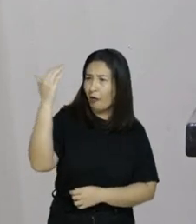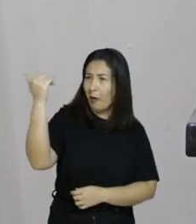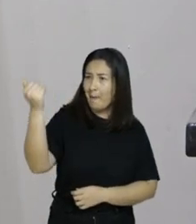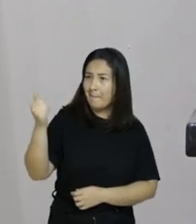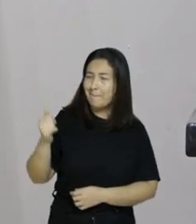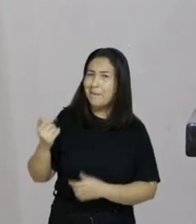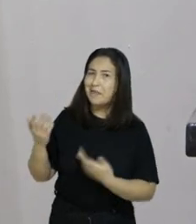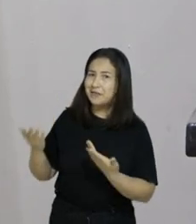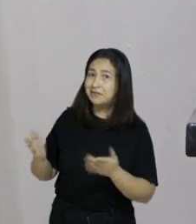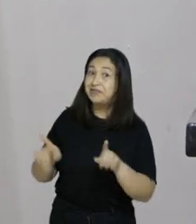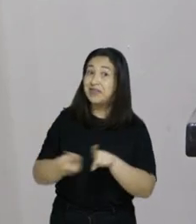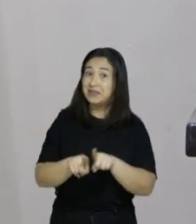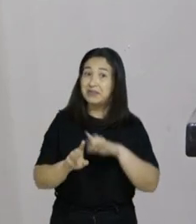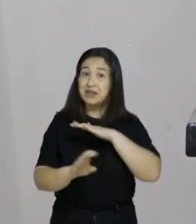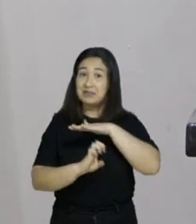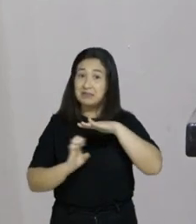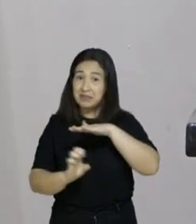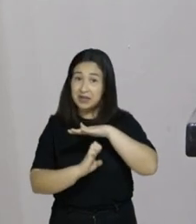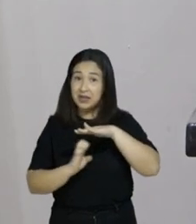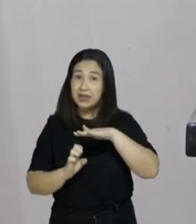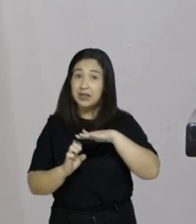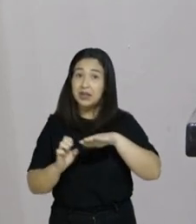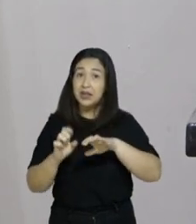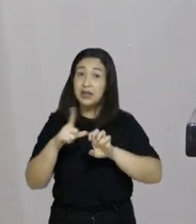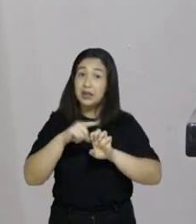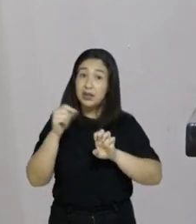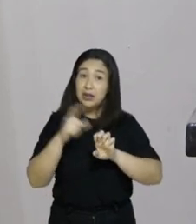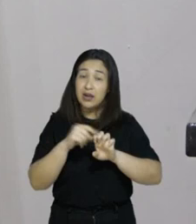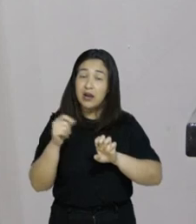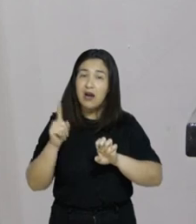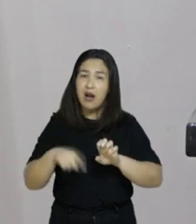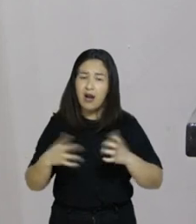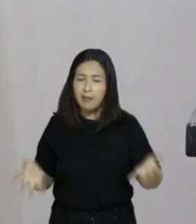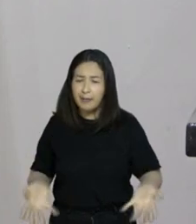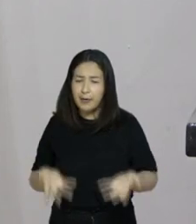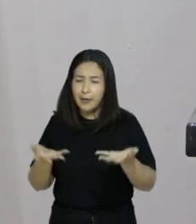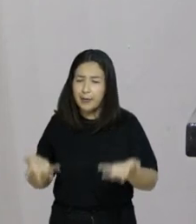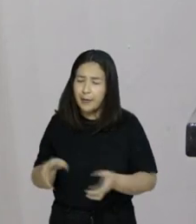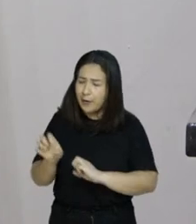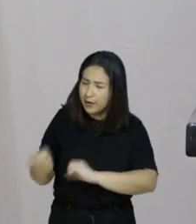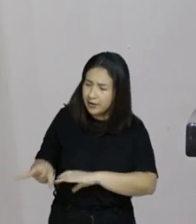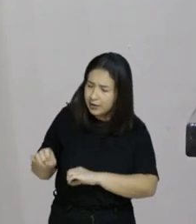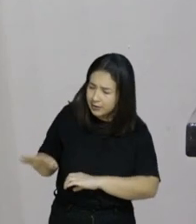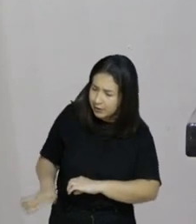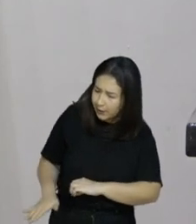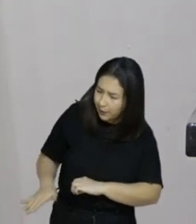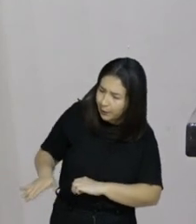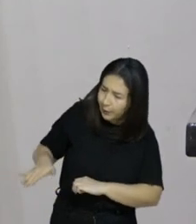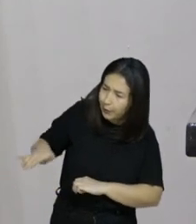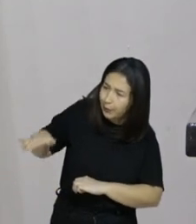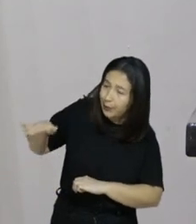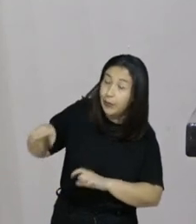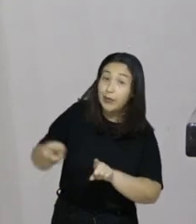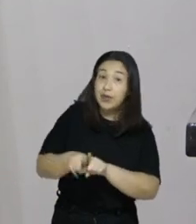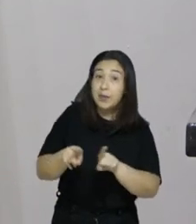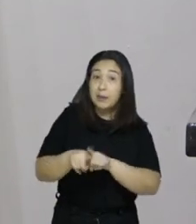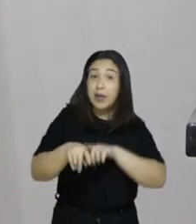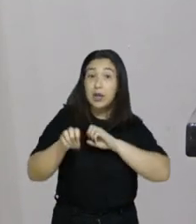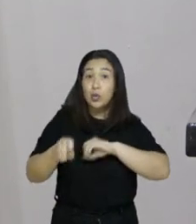o empreendedorismo é incentivado desde a infância, assim como a educação